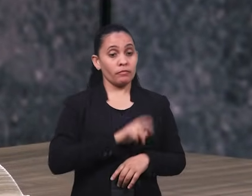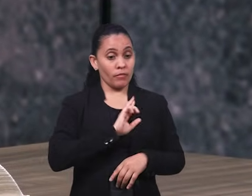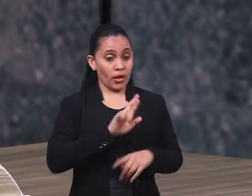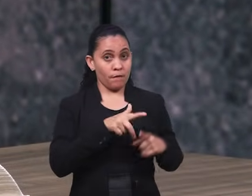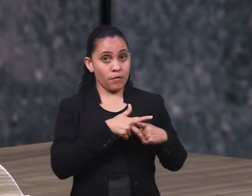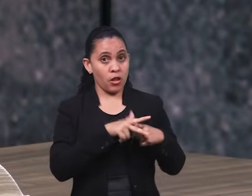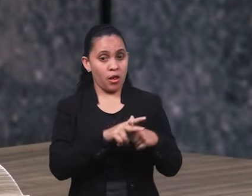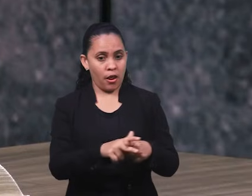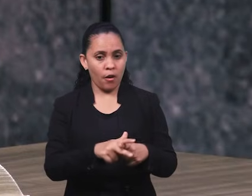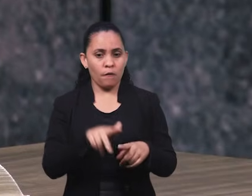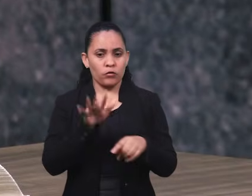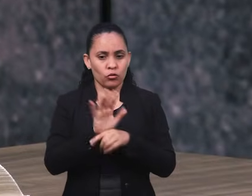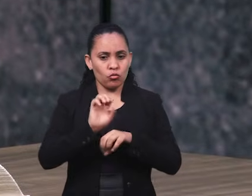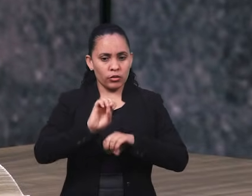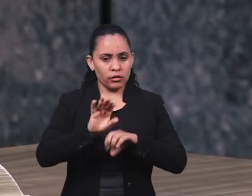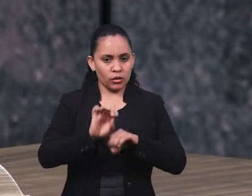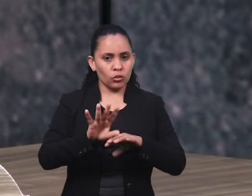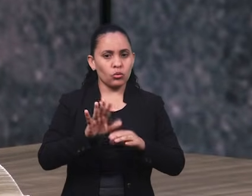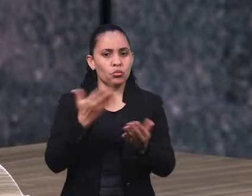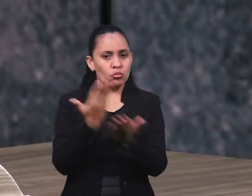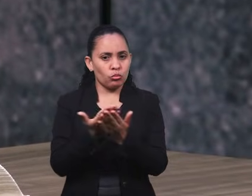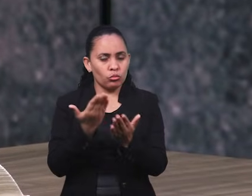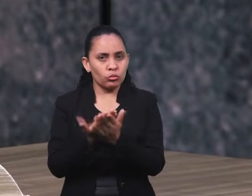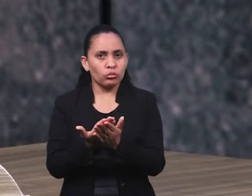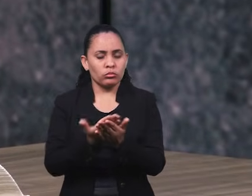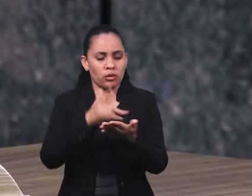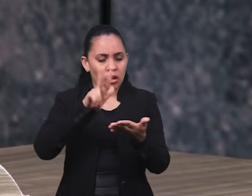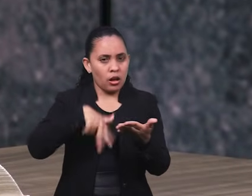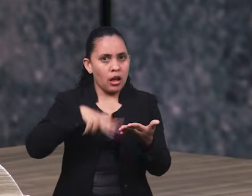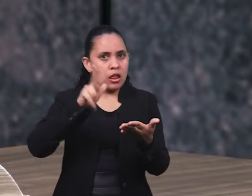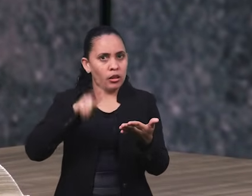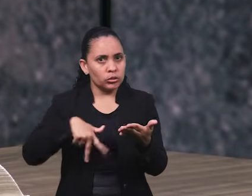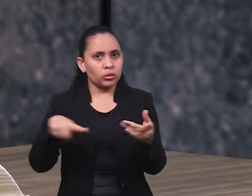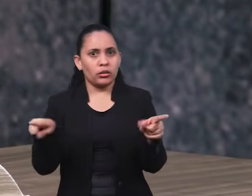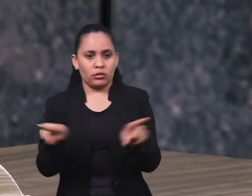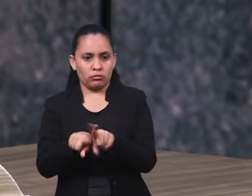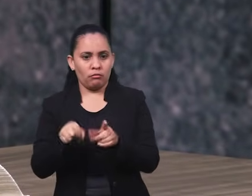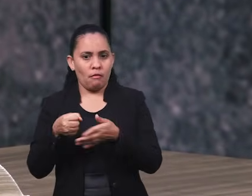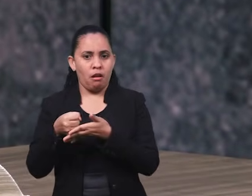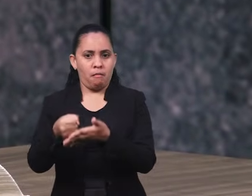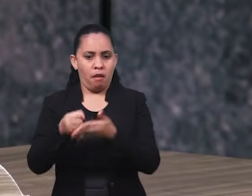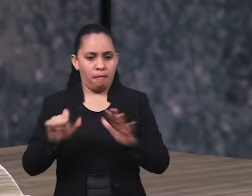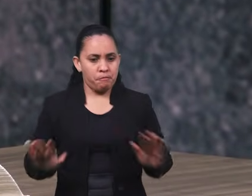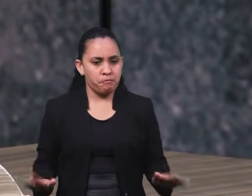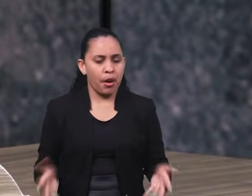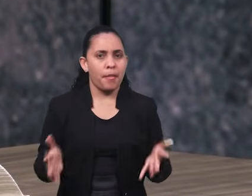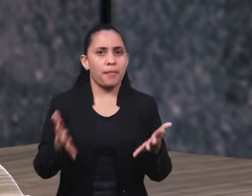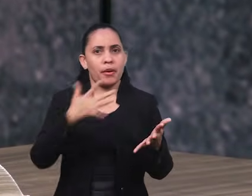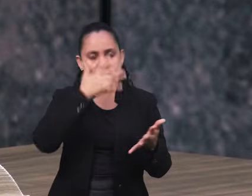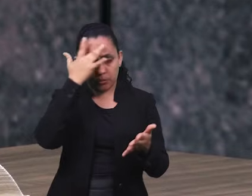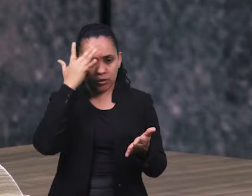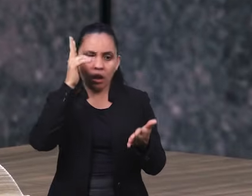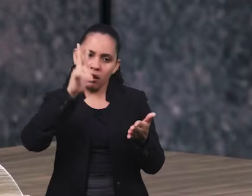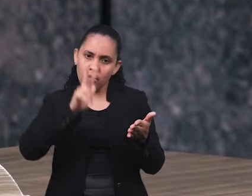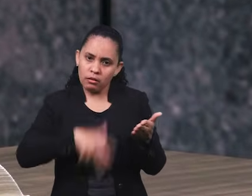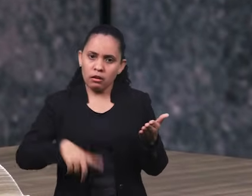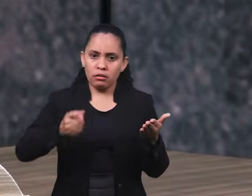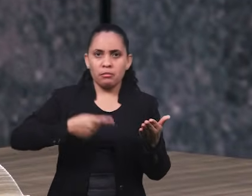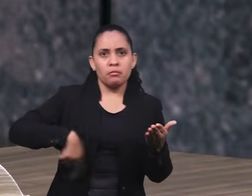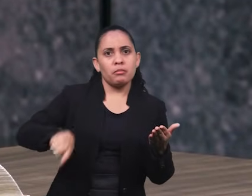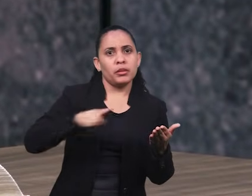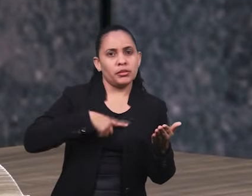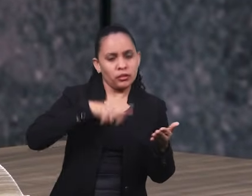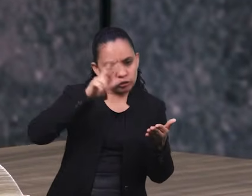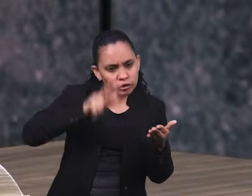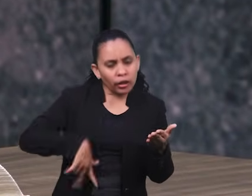vão incentivar a alfabetização das populações como uma forma de estimular as pessoas a darem